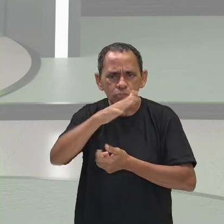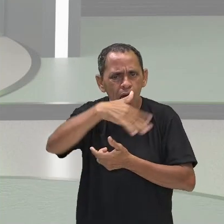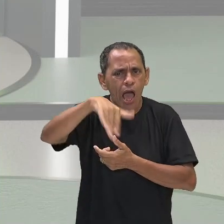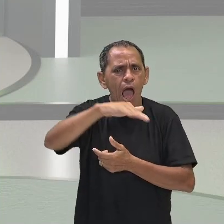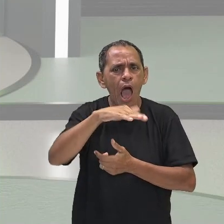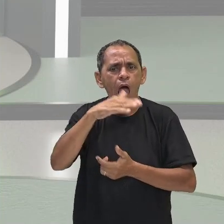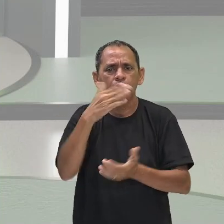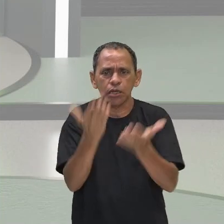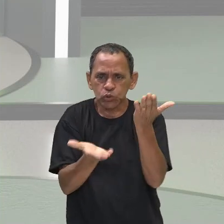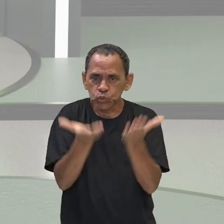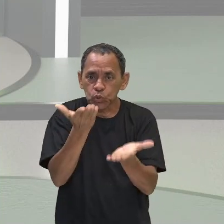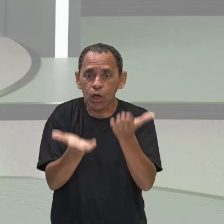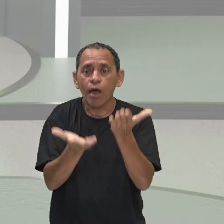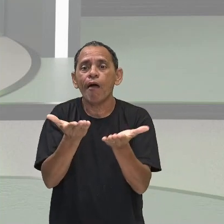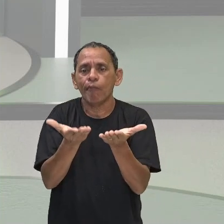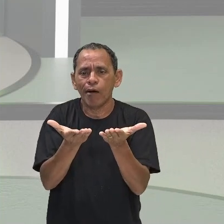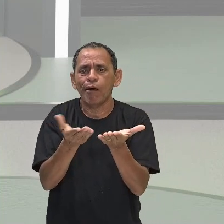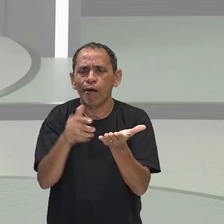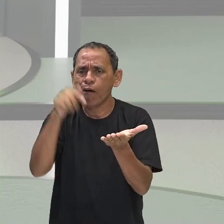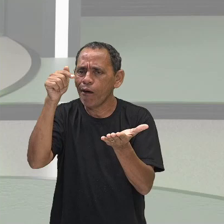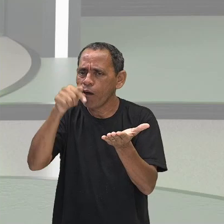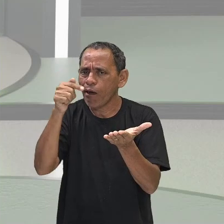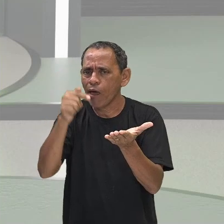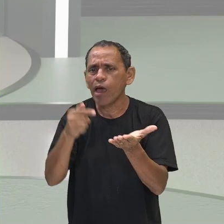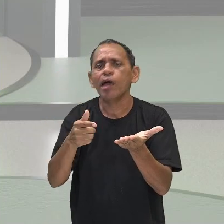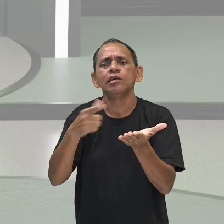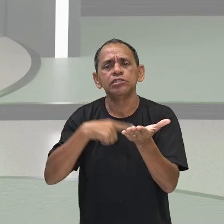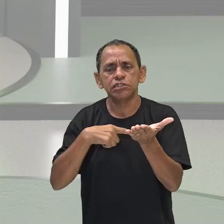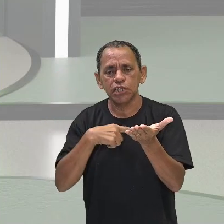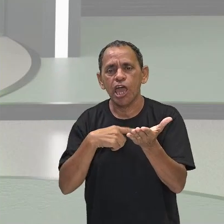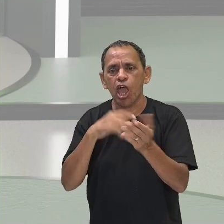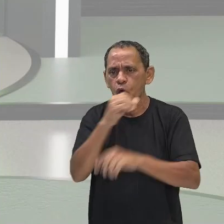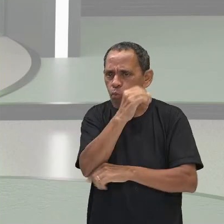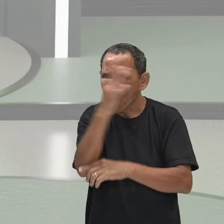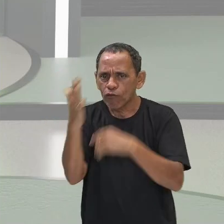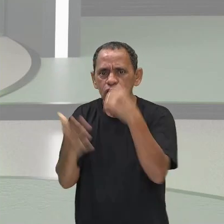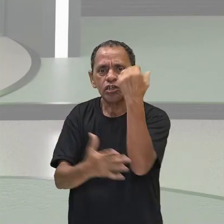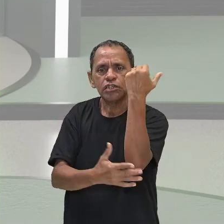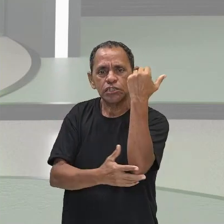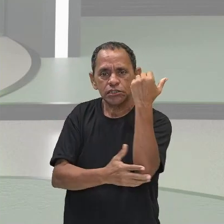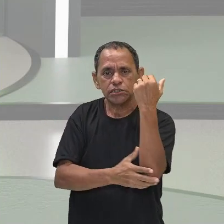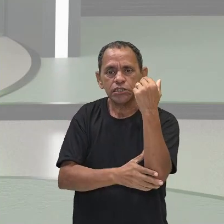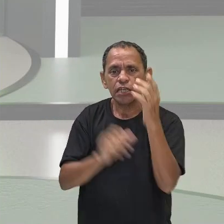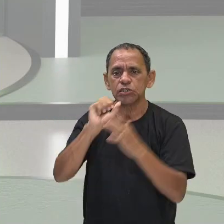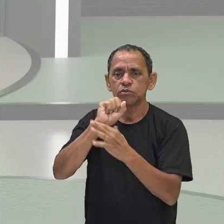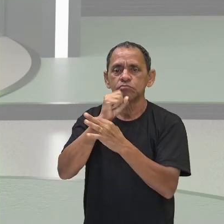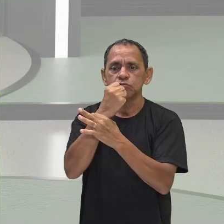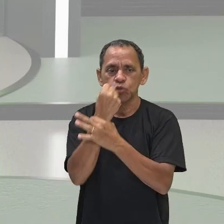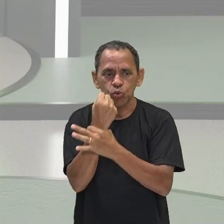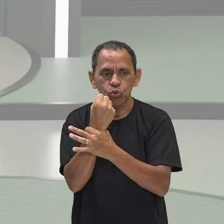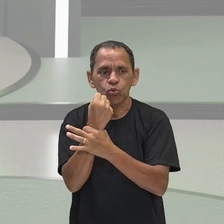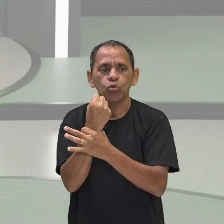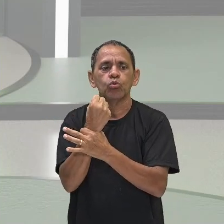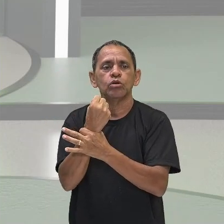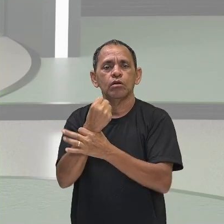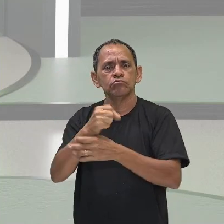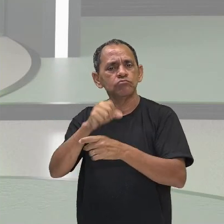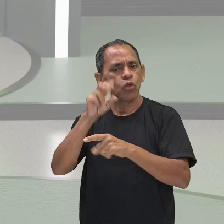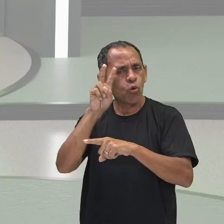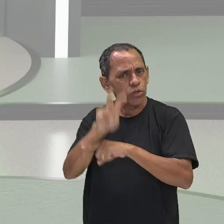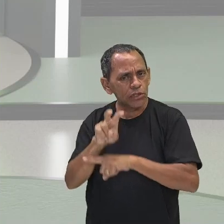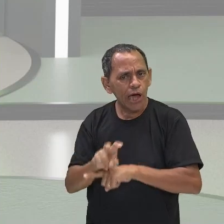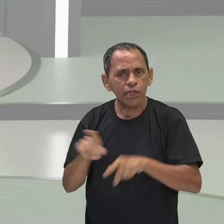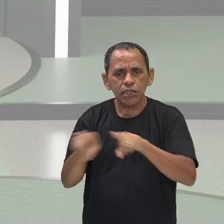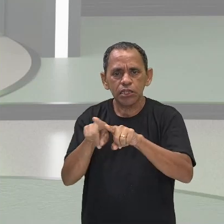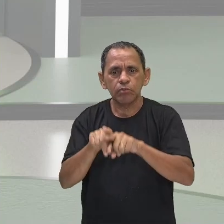equilibrado, é um ambiente que possui uma vegetação preservada, porque ela vai capturar uma grande quantidade de dióxido de carbono que